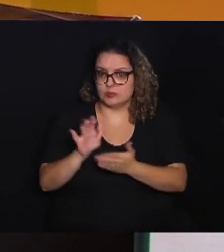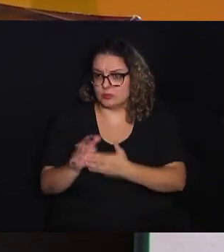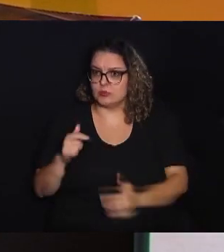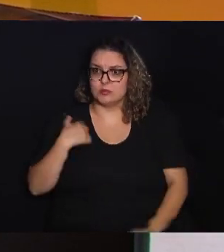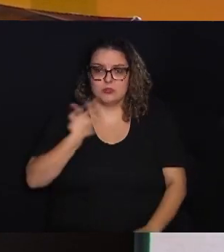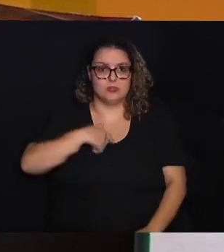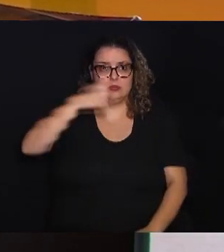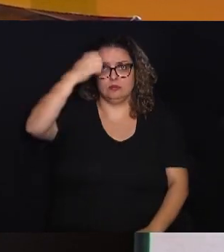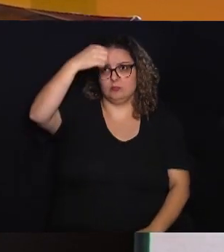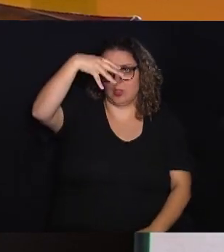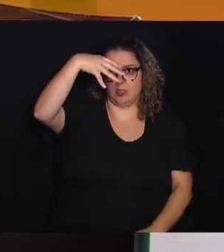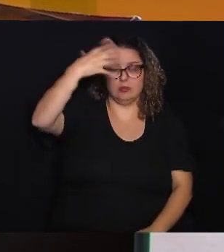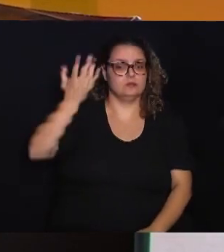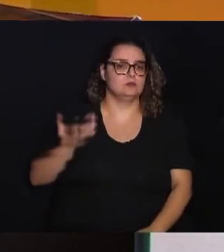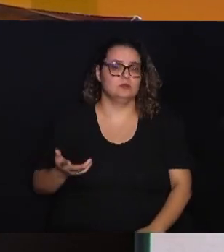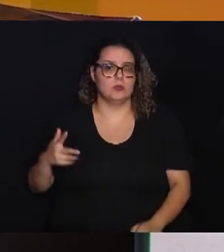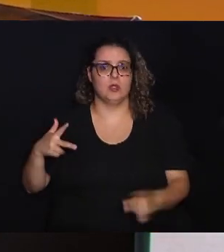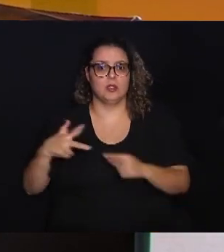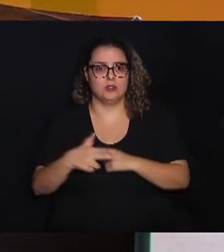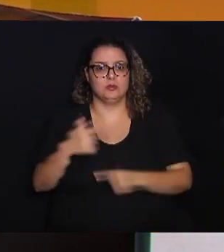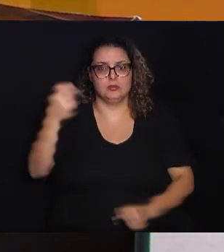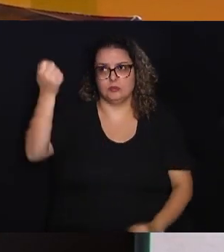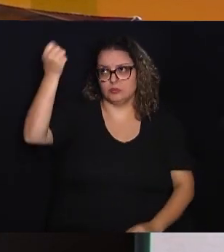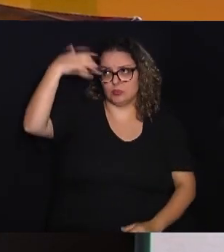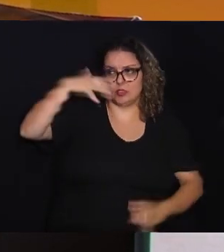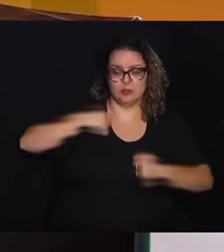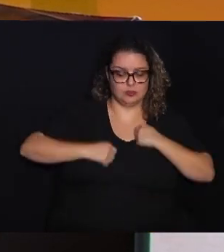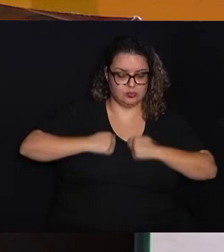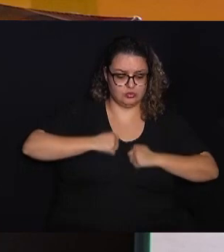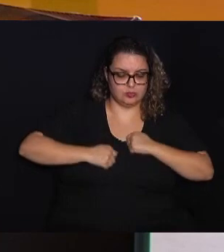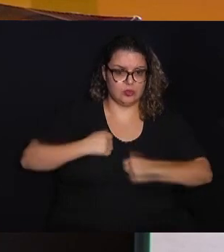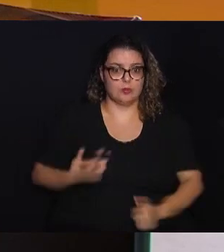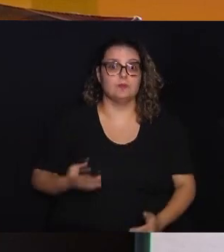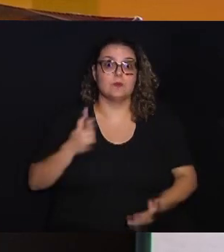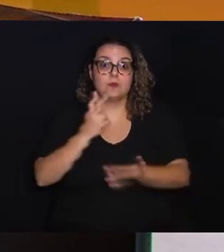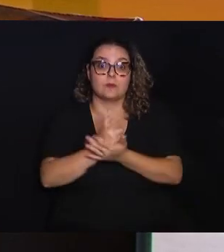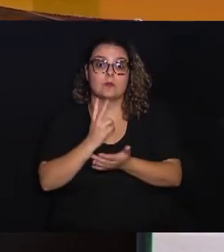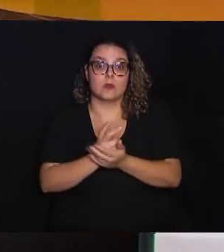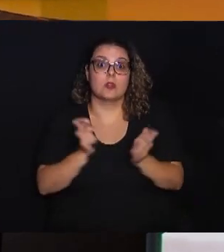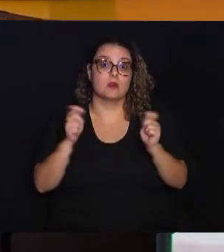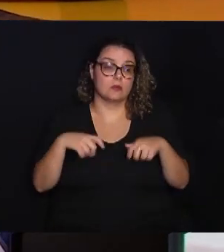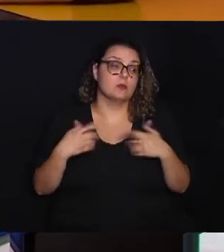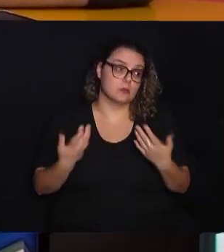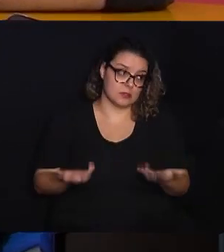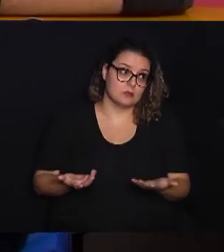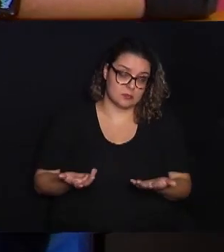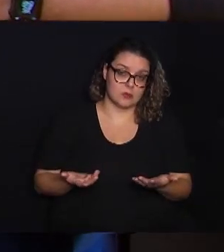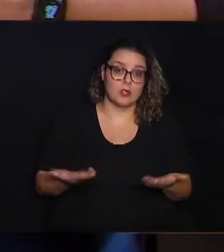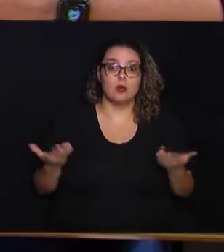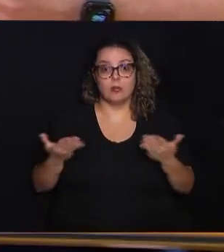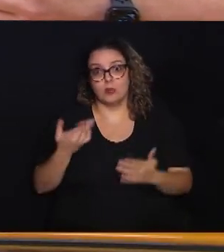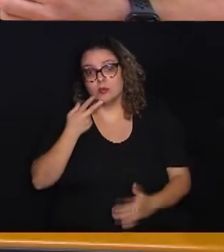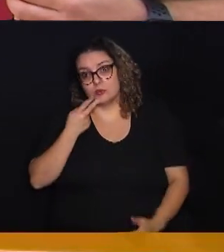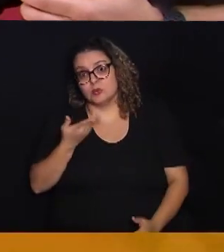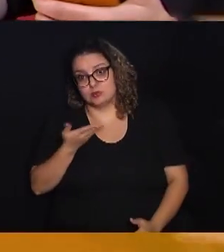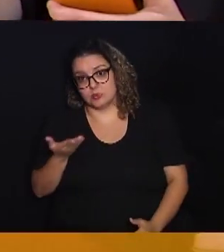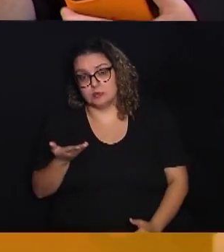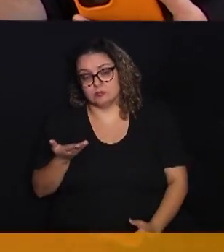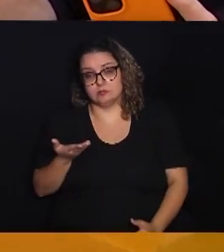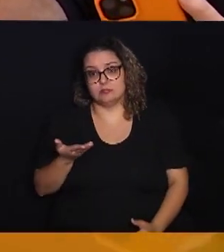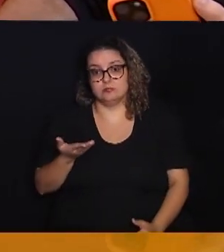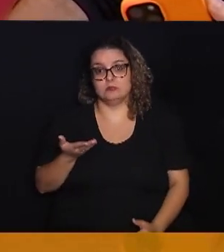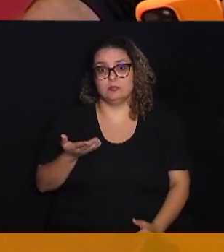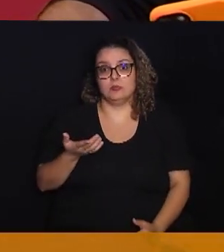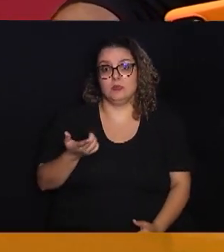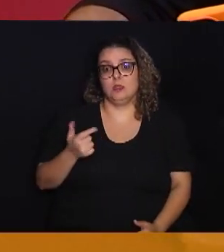gastos, das nossas lâmpadas, de cortar o chuveiro, né? É sempre uma possibilidade. Hoje eu diria para você